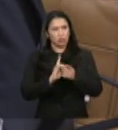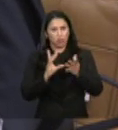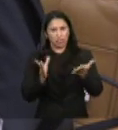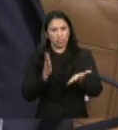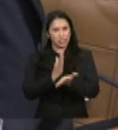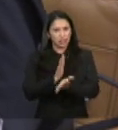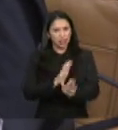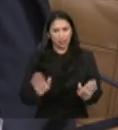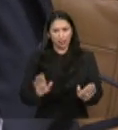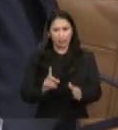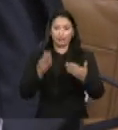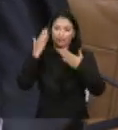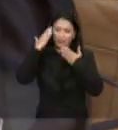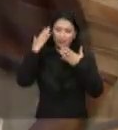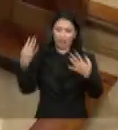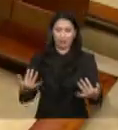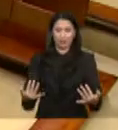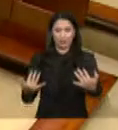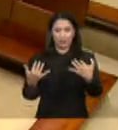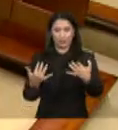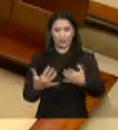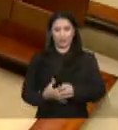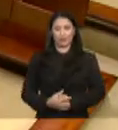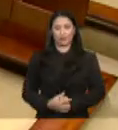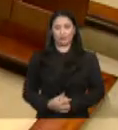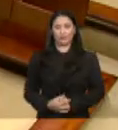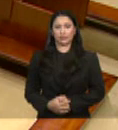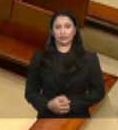Muito obrigado pela vossa atenção